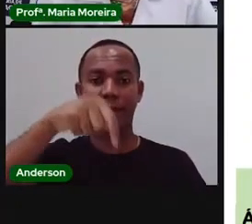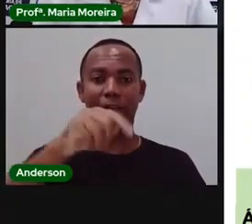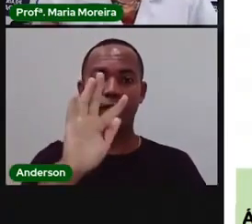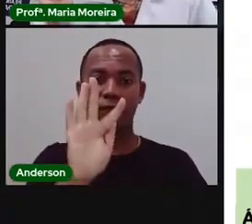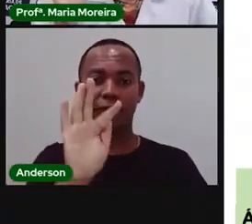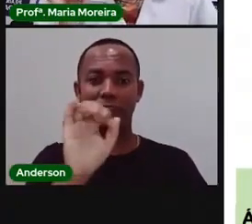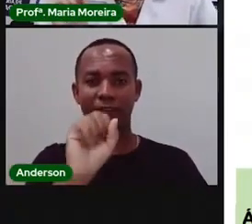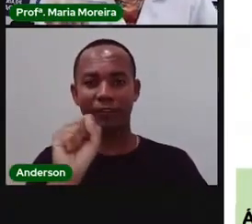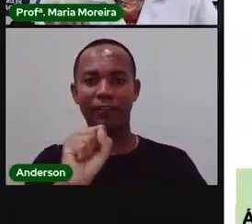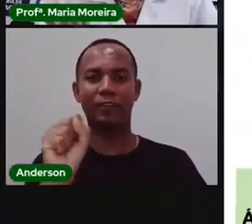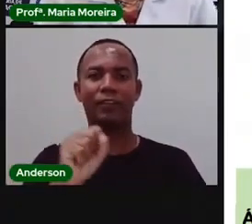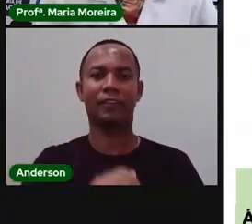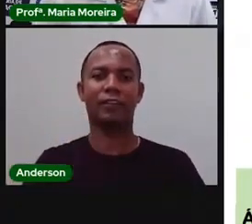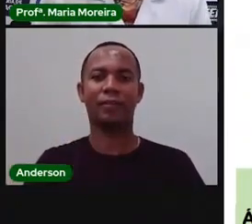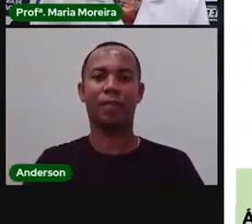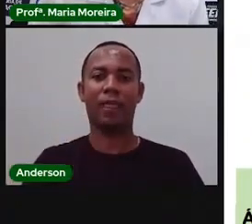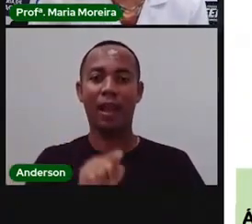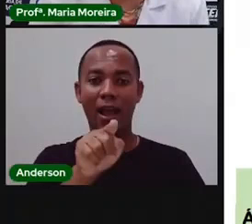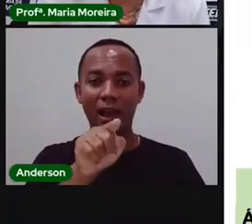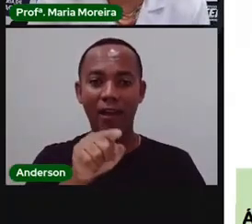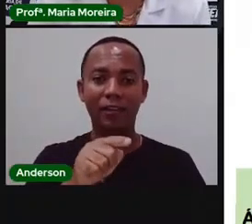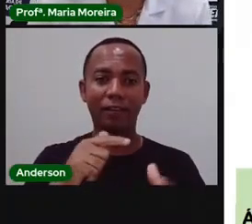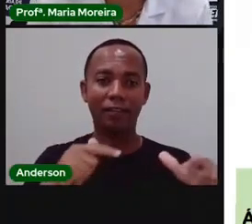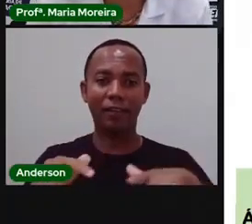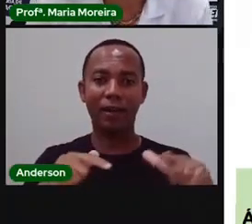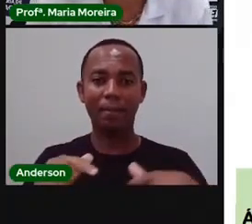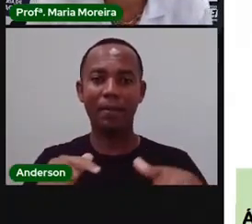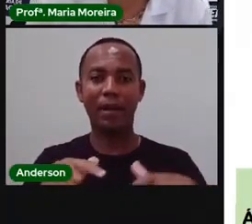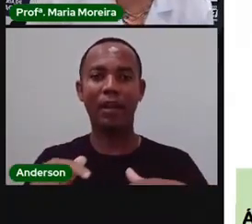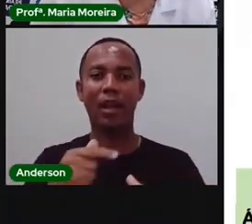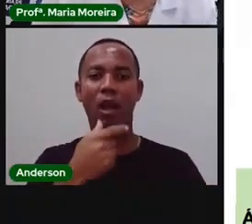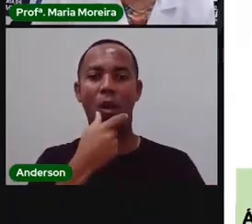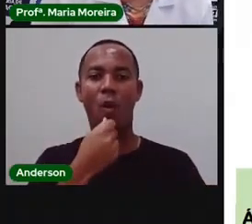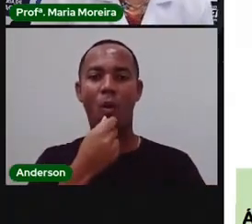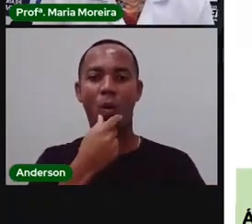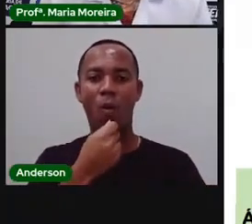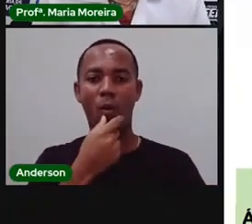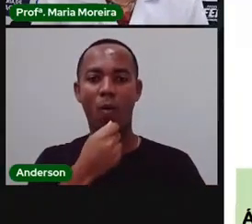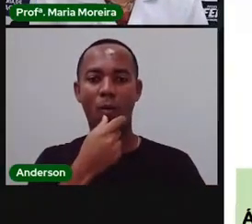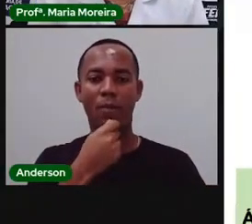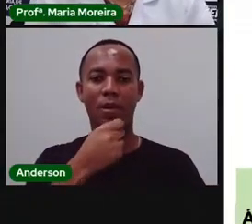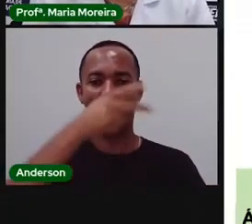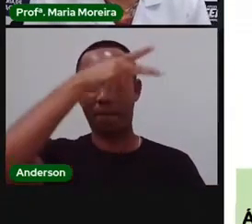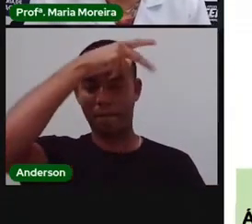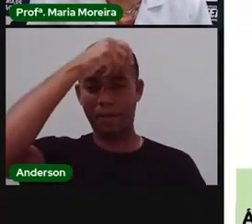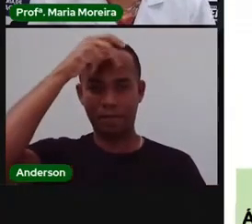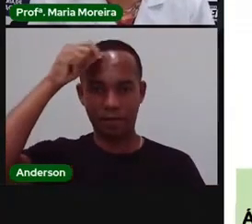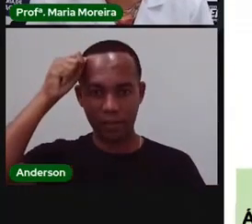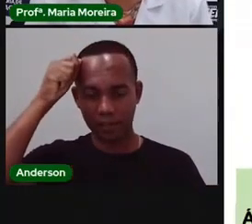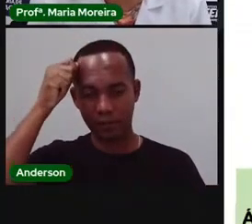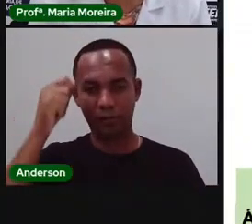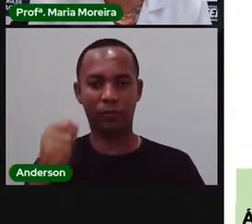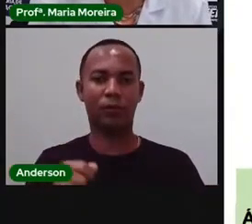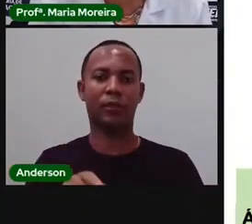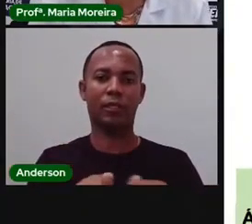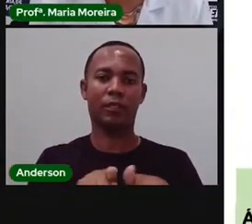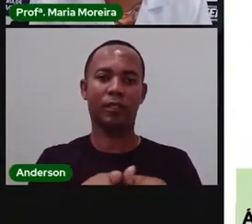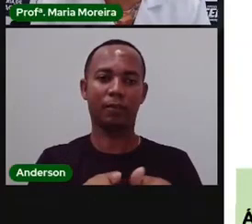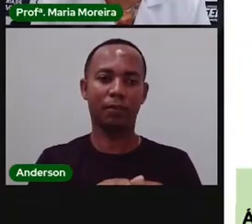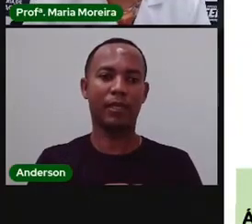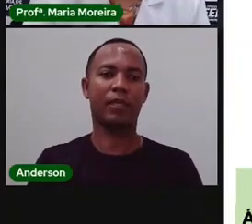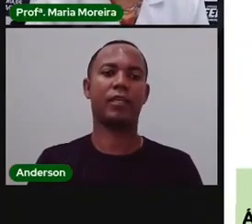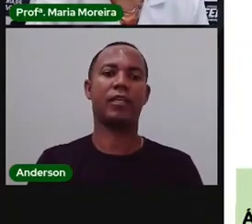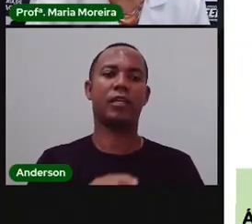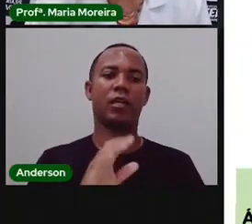E é justamente aí que trabalha o nosso prefeito. Hoje, o então prefeito é o Colbert